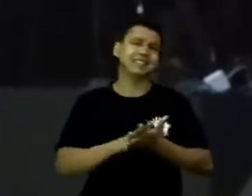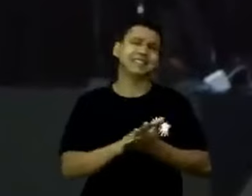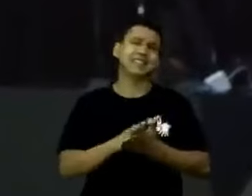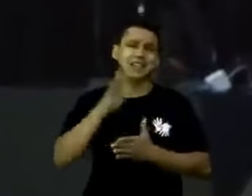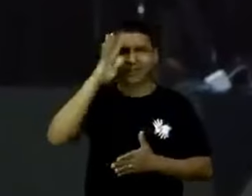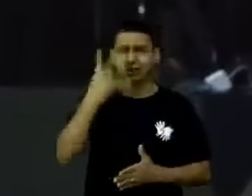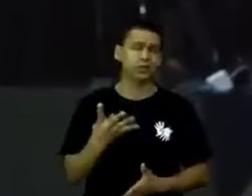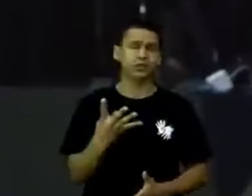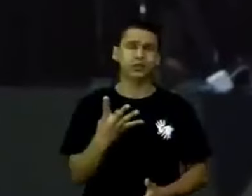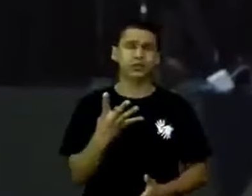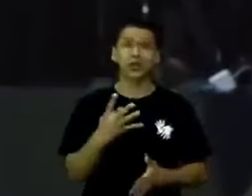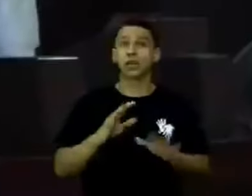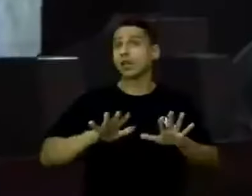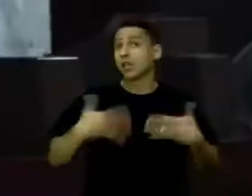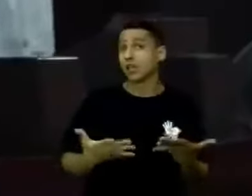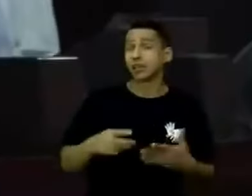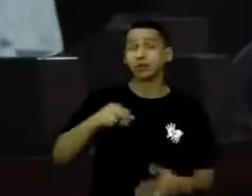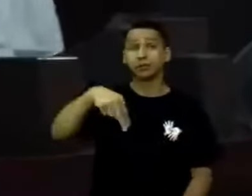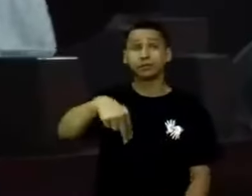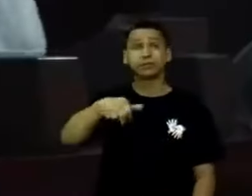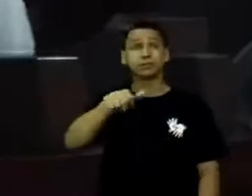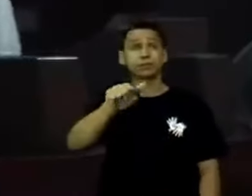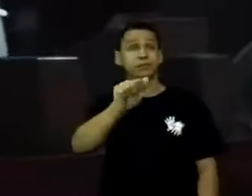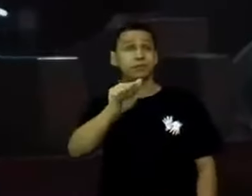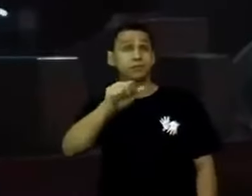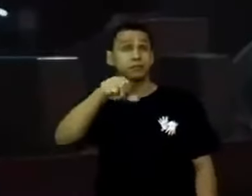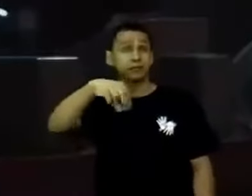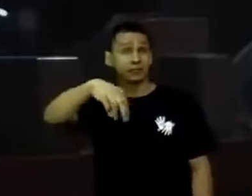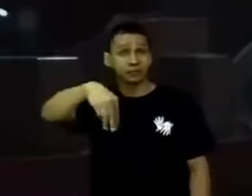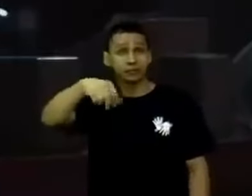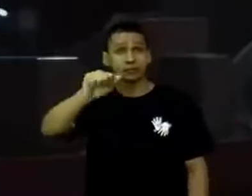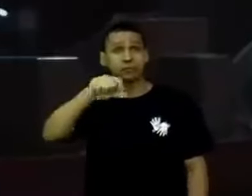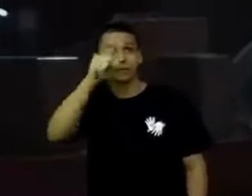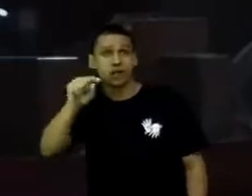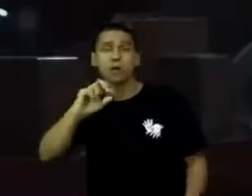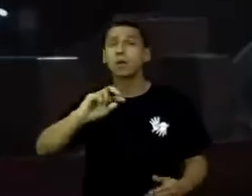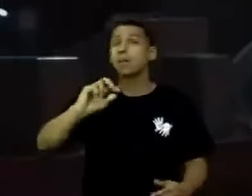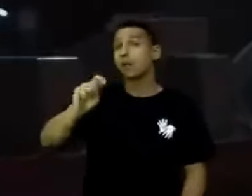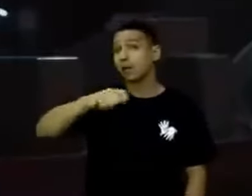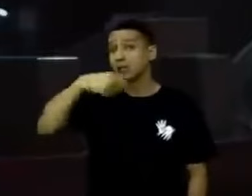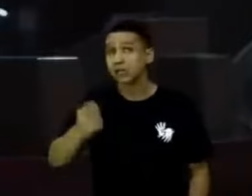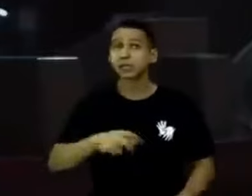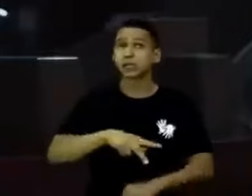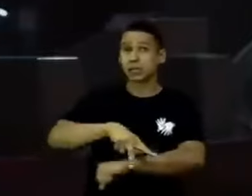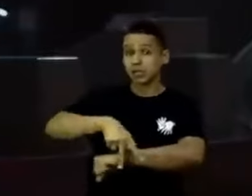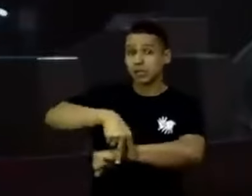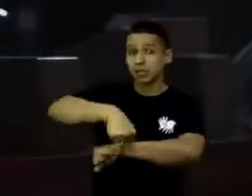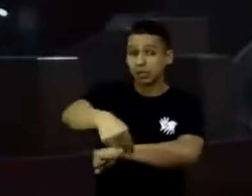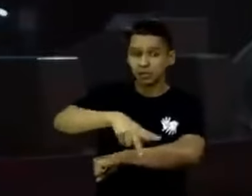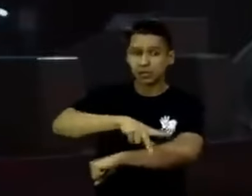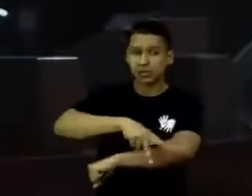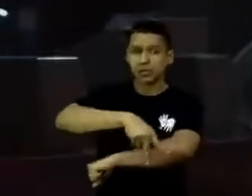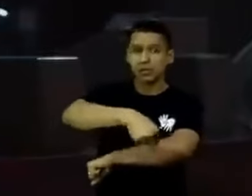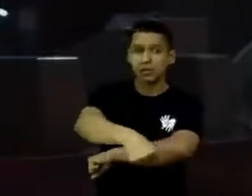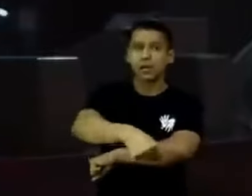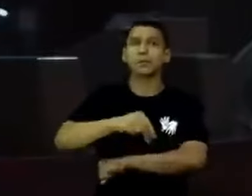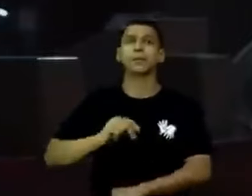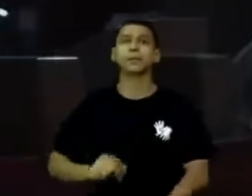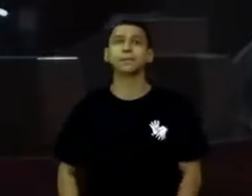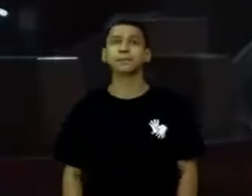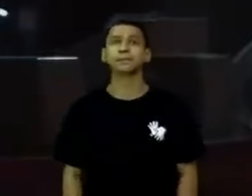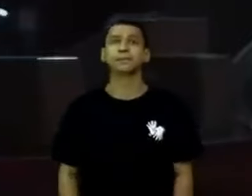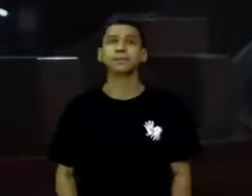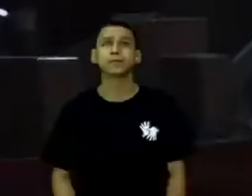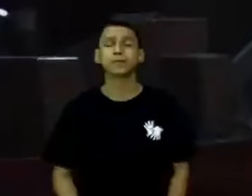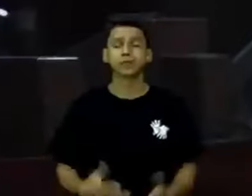problema. Então Naamã, pela lógica humana, ia ter que conviver o resto da sua vida